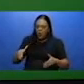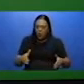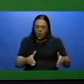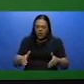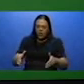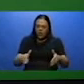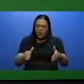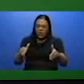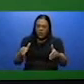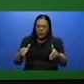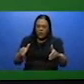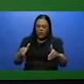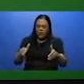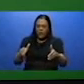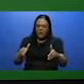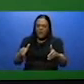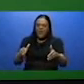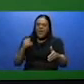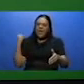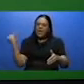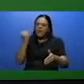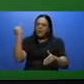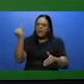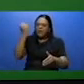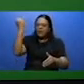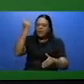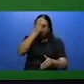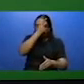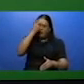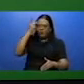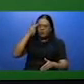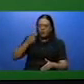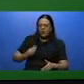é? Ele foi importante e continua sendo.